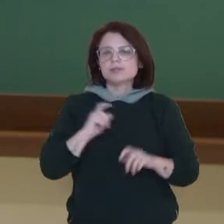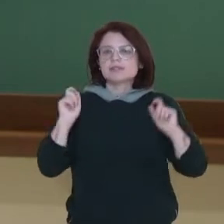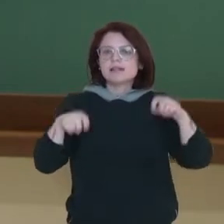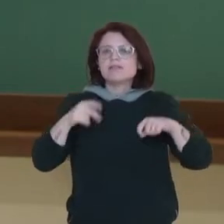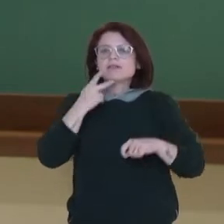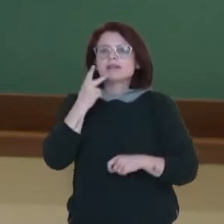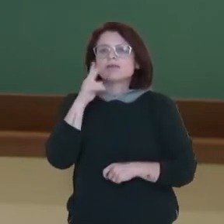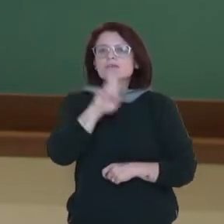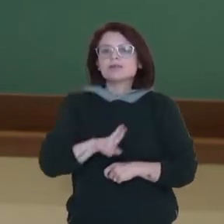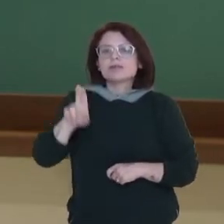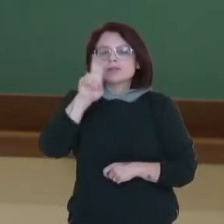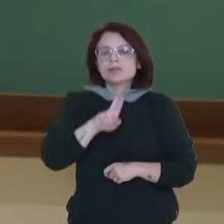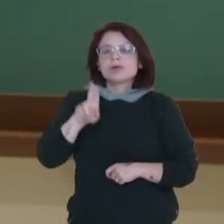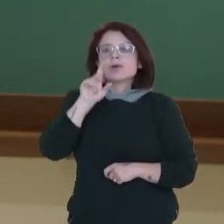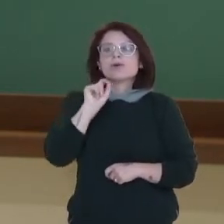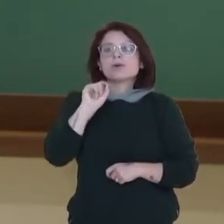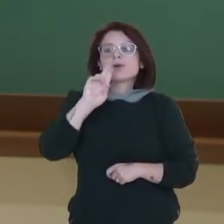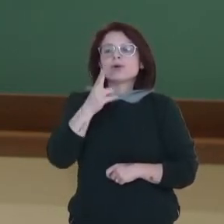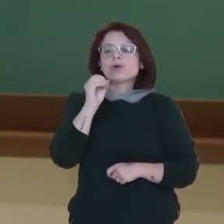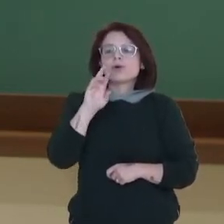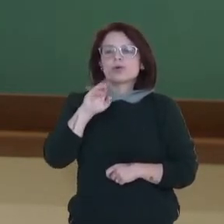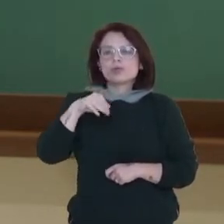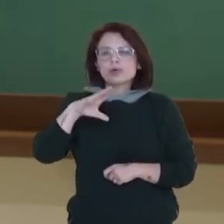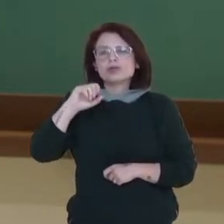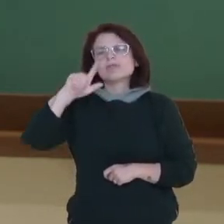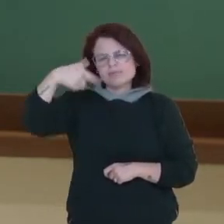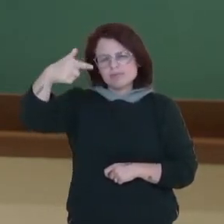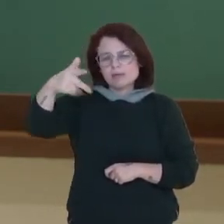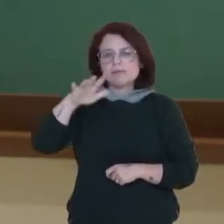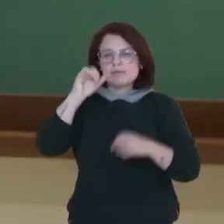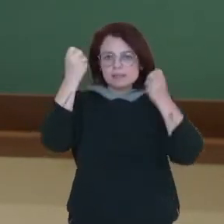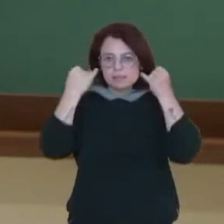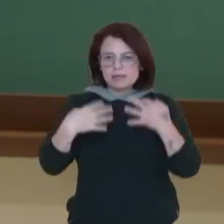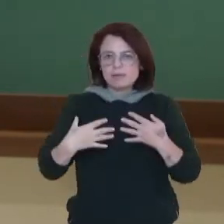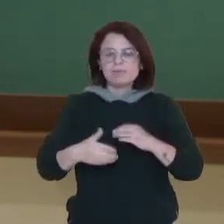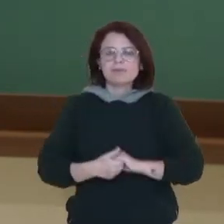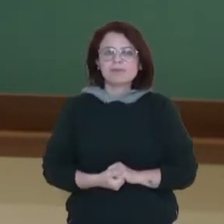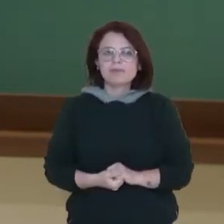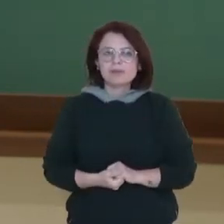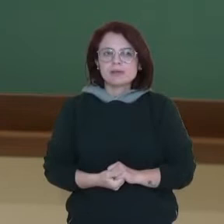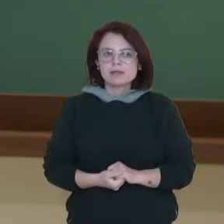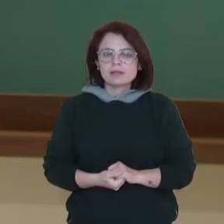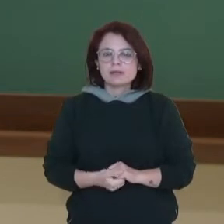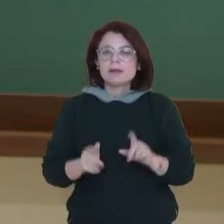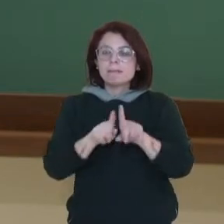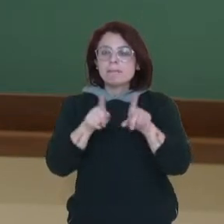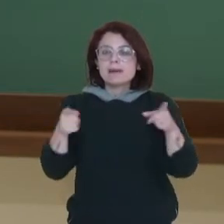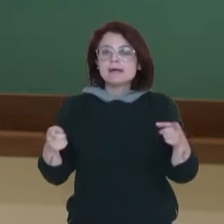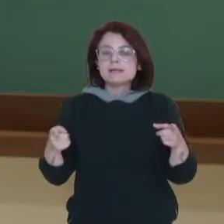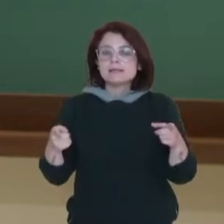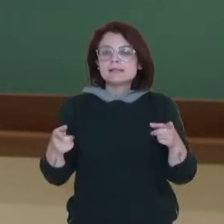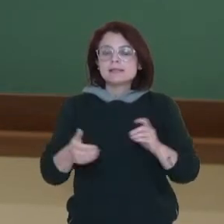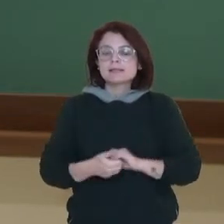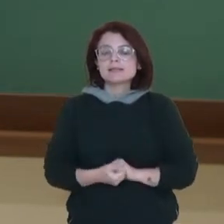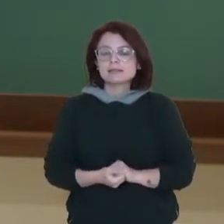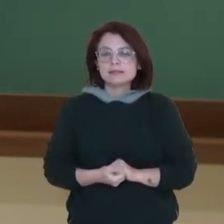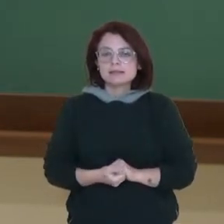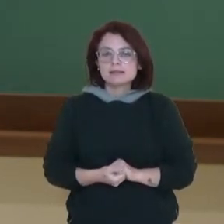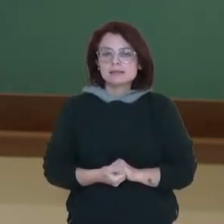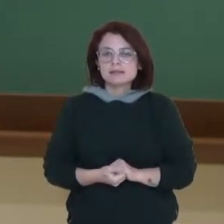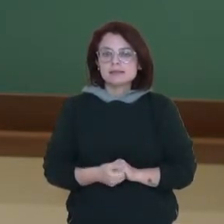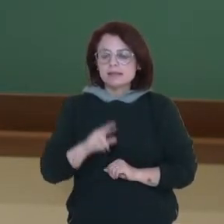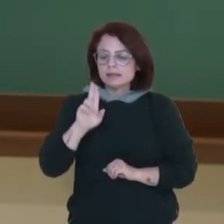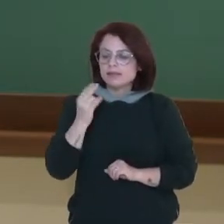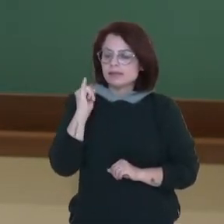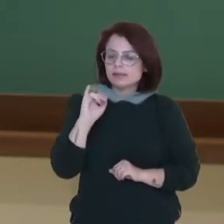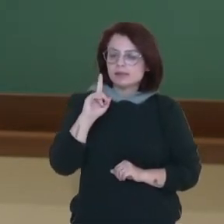exemplo, a utilização de hormônios, né? Que nós vamos falar mais pra frente em outras aulas, tá? Mas a